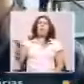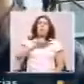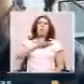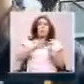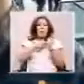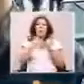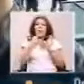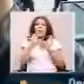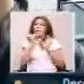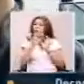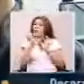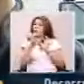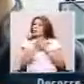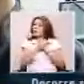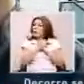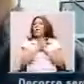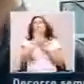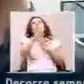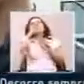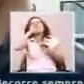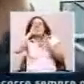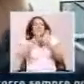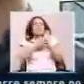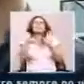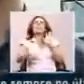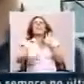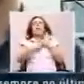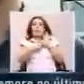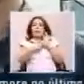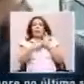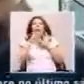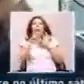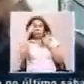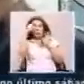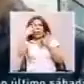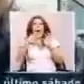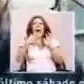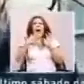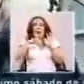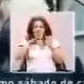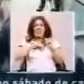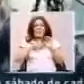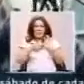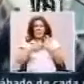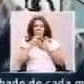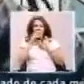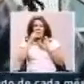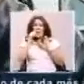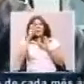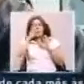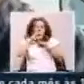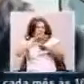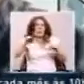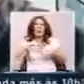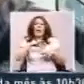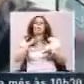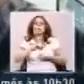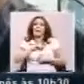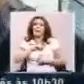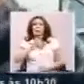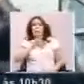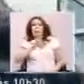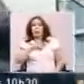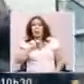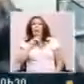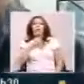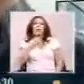que é ilustrativo. Mas se houvesse essa delimitação, já concordaria com esta praxe? Desde que as pessoas aceitassem. Bem,